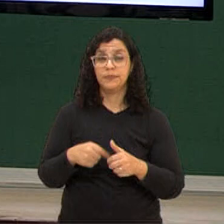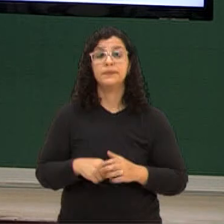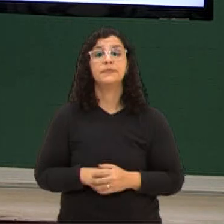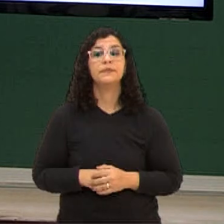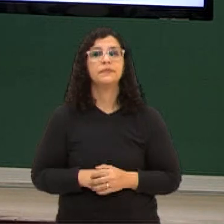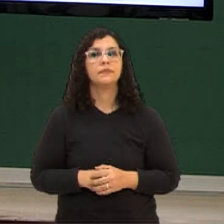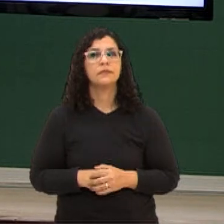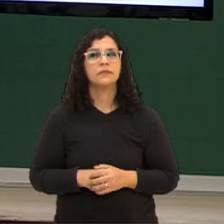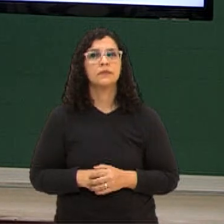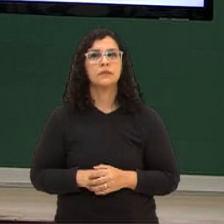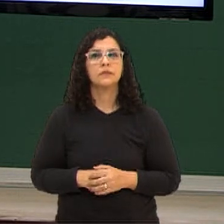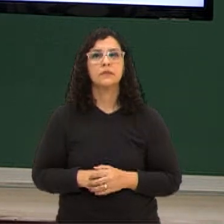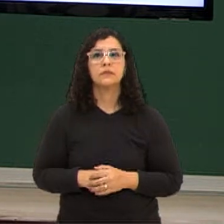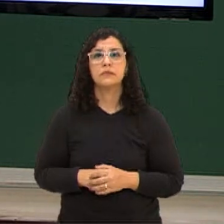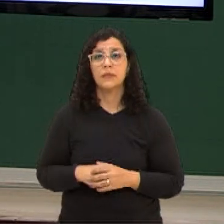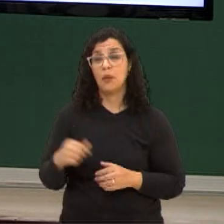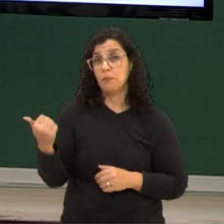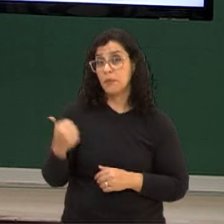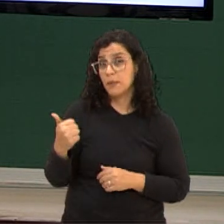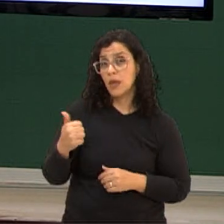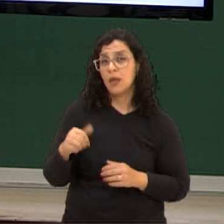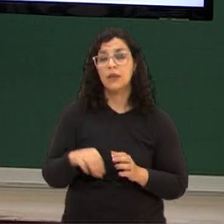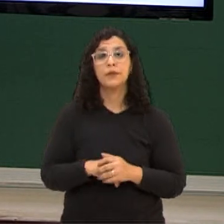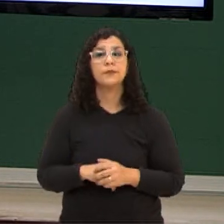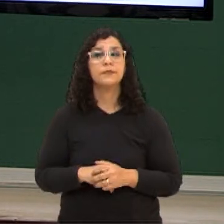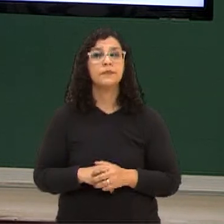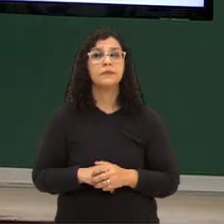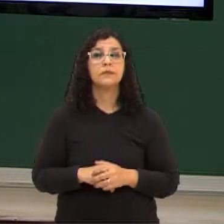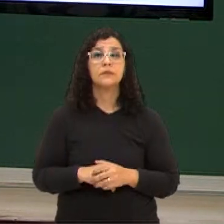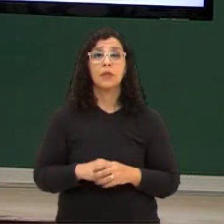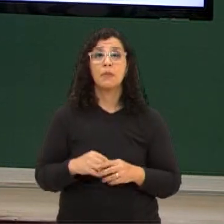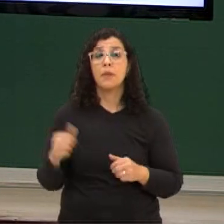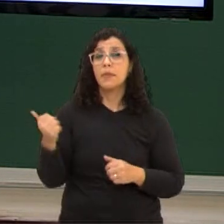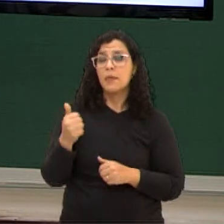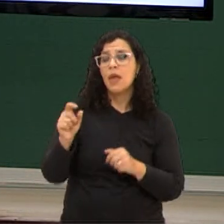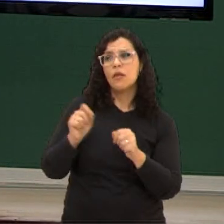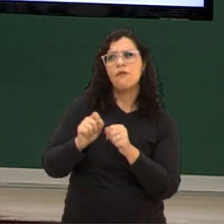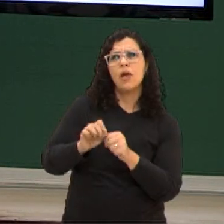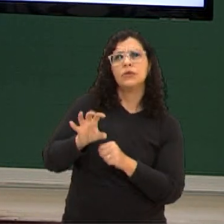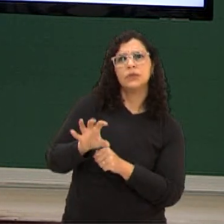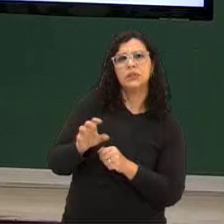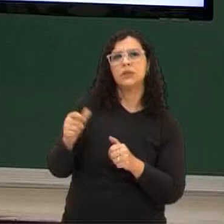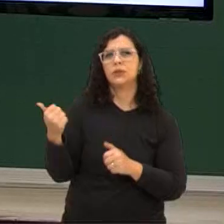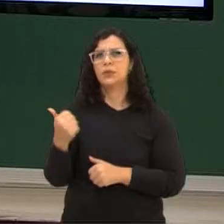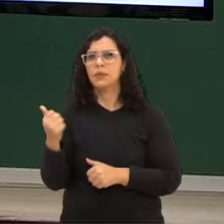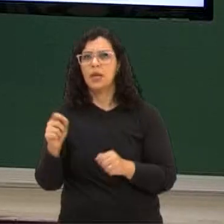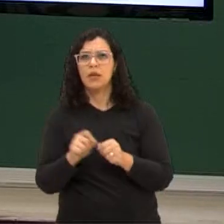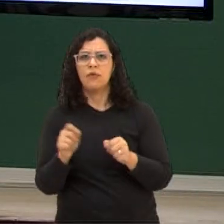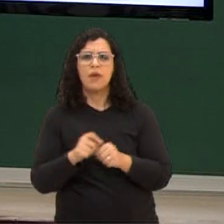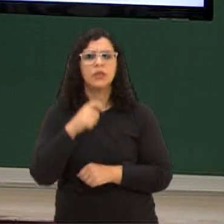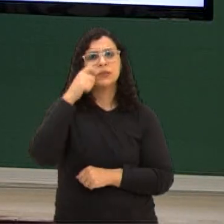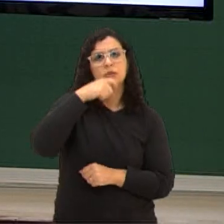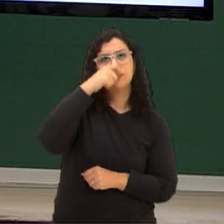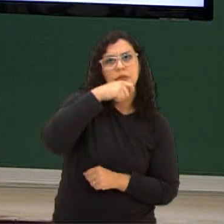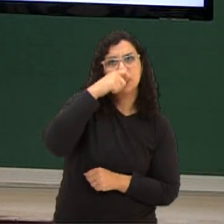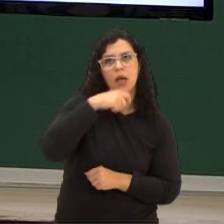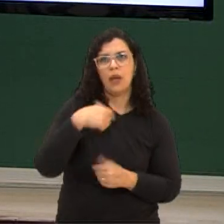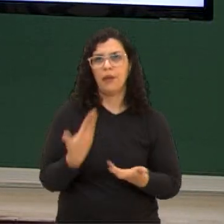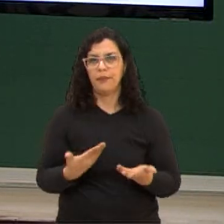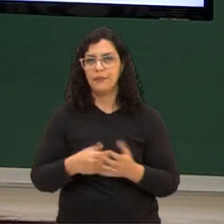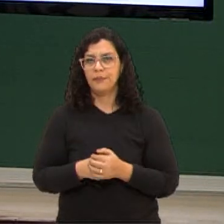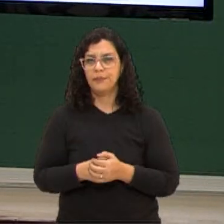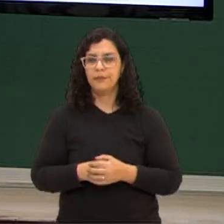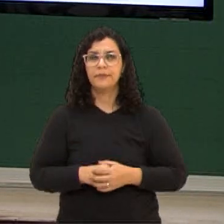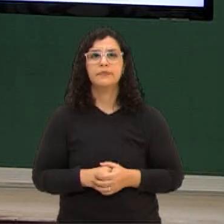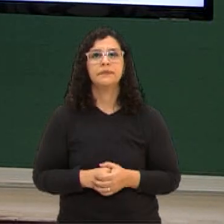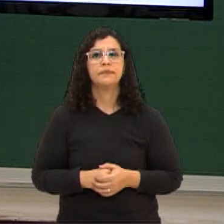Primeiro, né? Ou primeiramente, que a gente utiliza. Então, primeiro me cepillo os dientes. Então, primeira coisa, eu